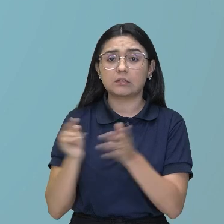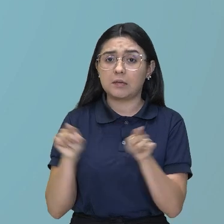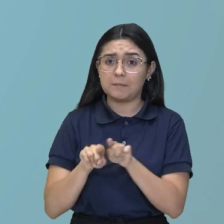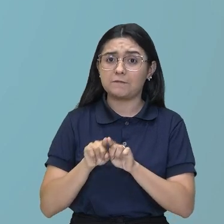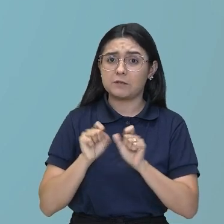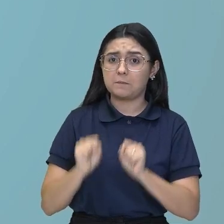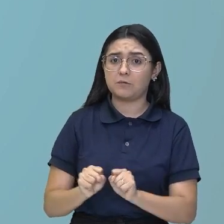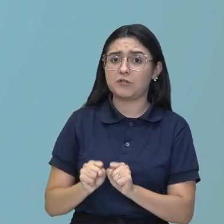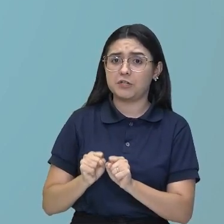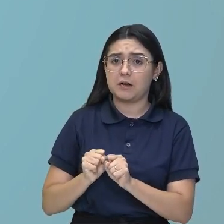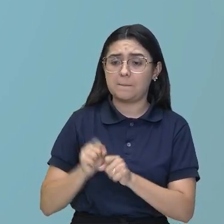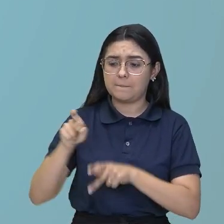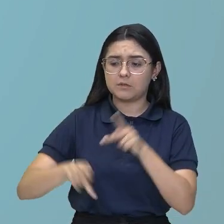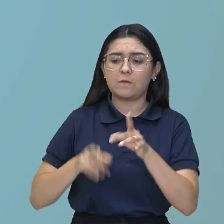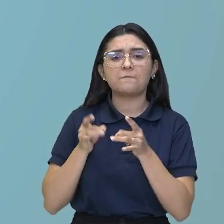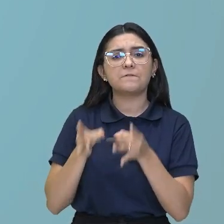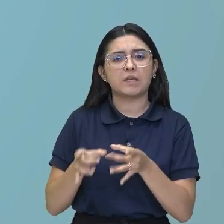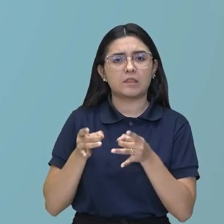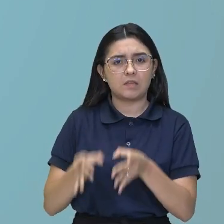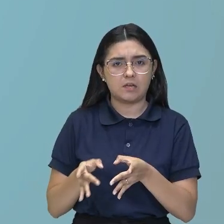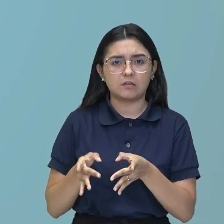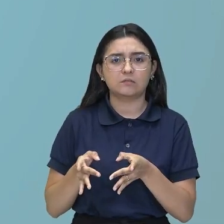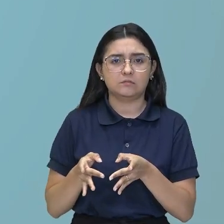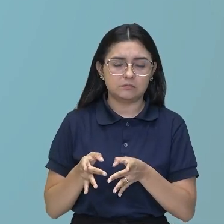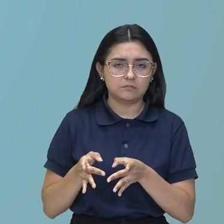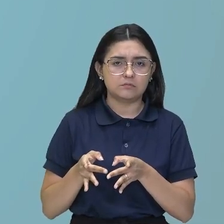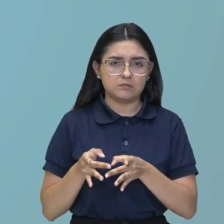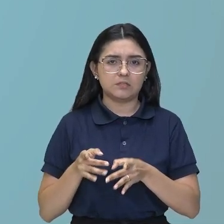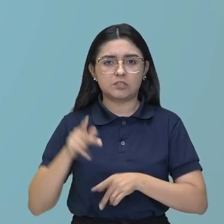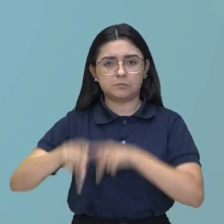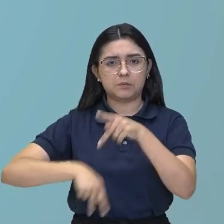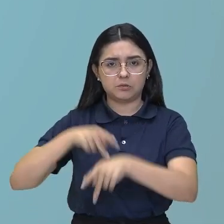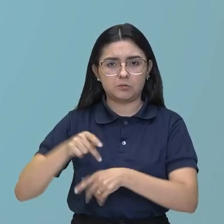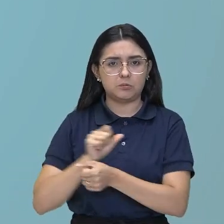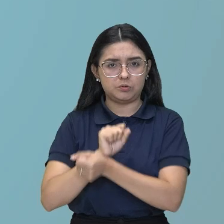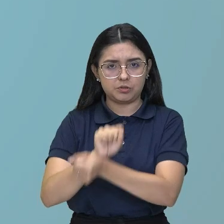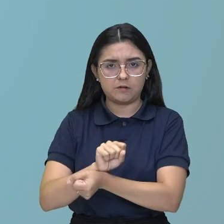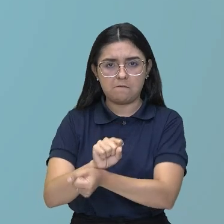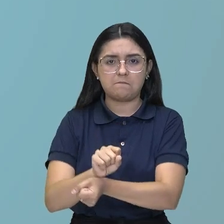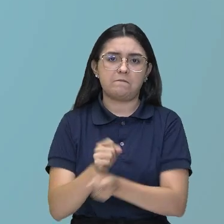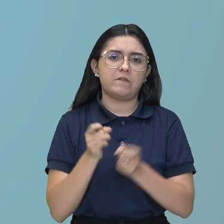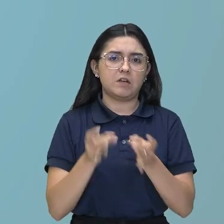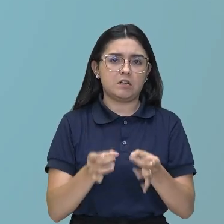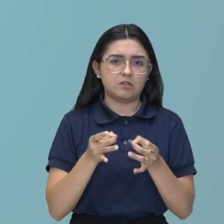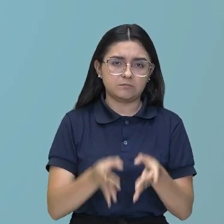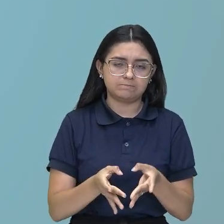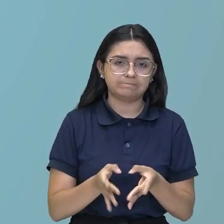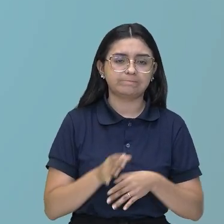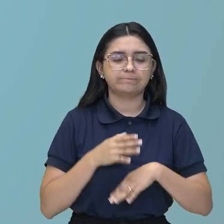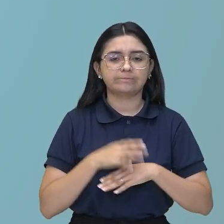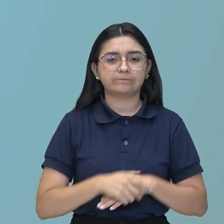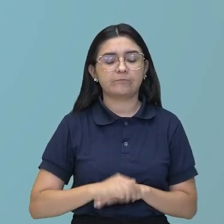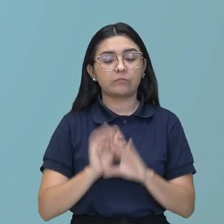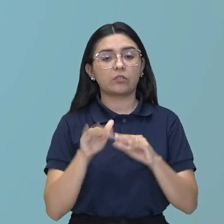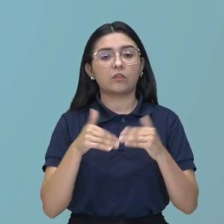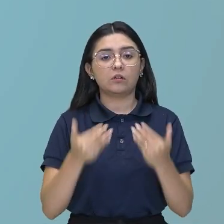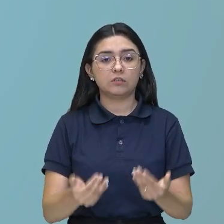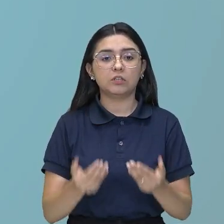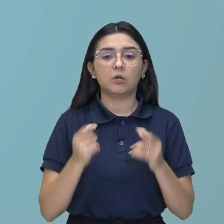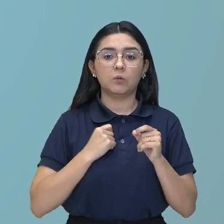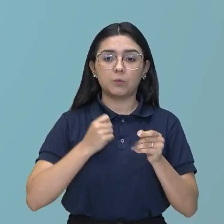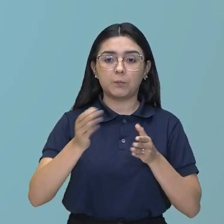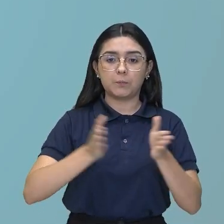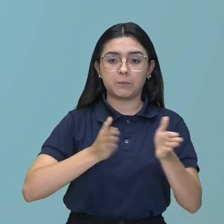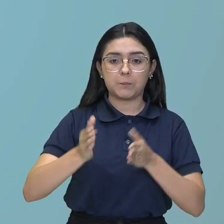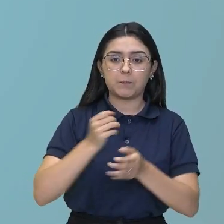e lucrava também com essa venda dos negros escravizados. Então, nós podemos falar que a escravidão,